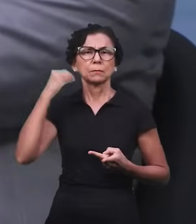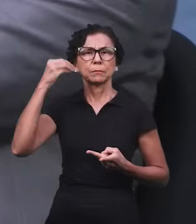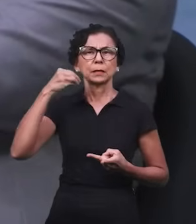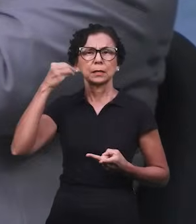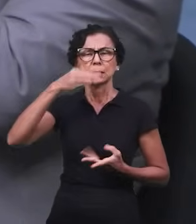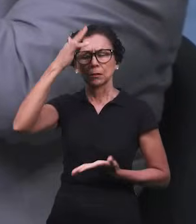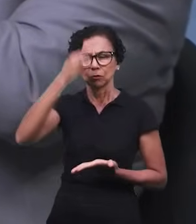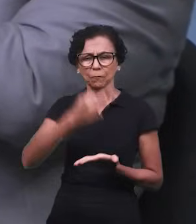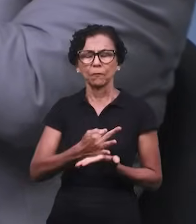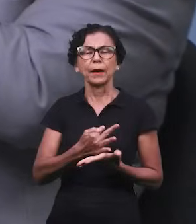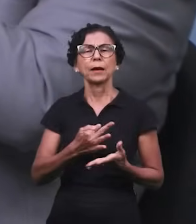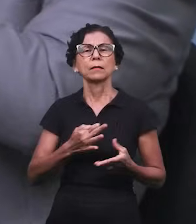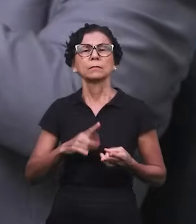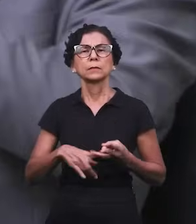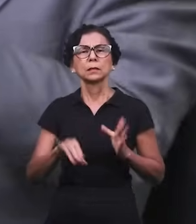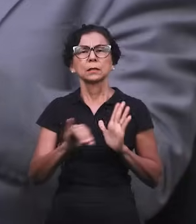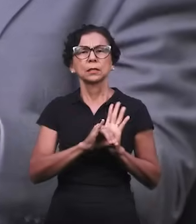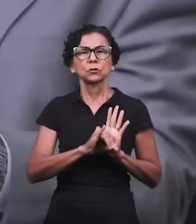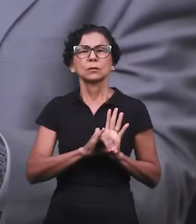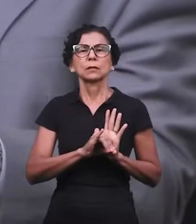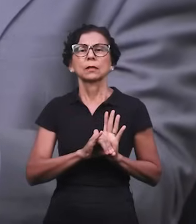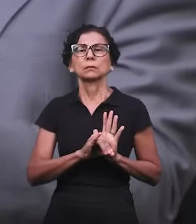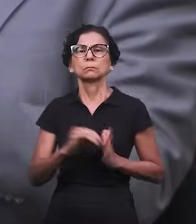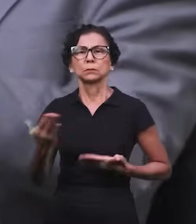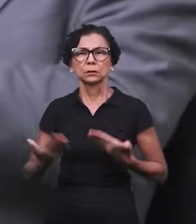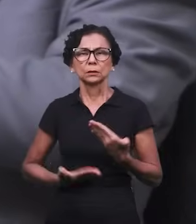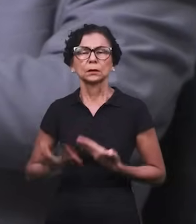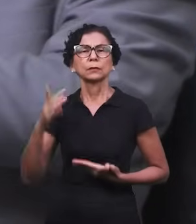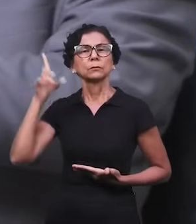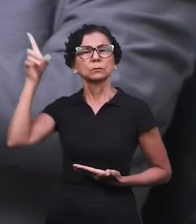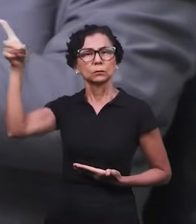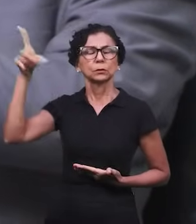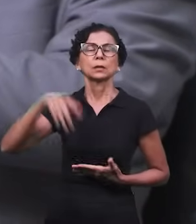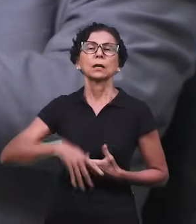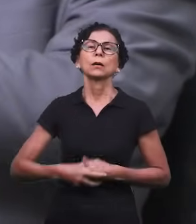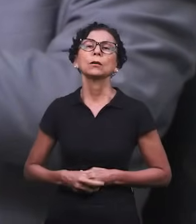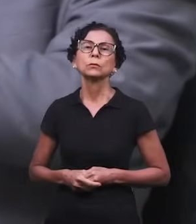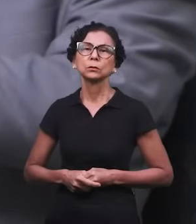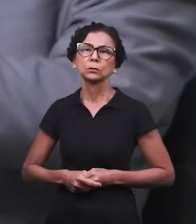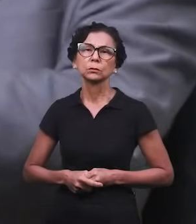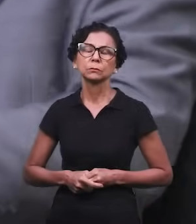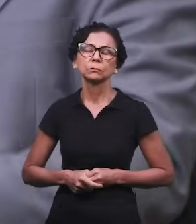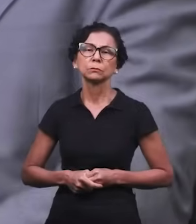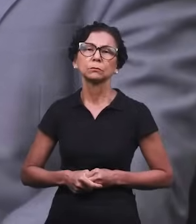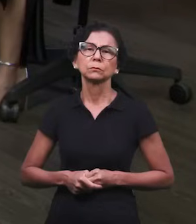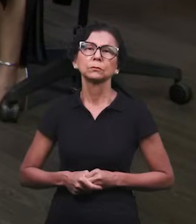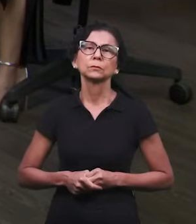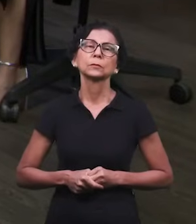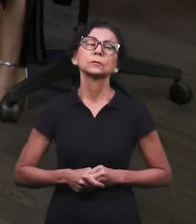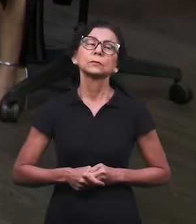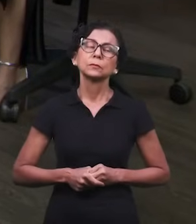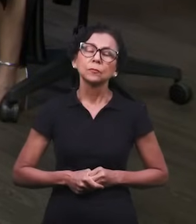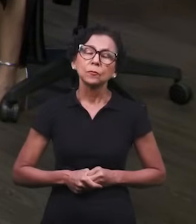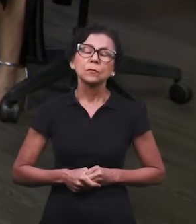para viver isso que você falou, examinar todas as coisas e reter aquilo que é bom. É isso mesmo?